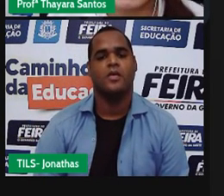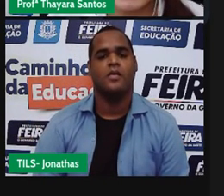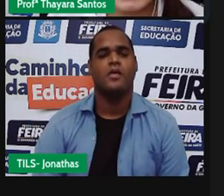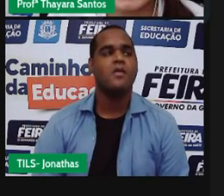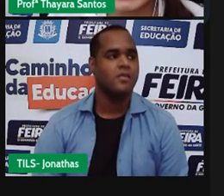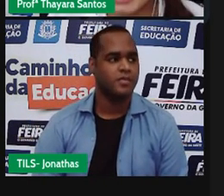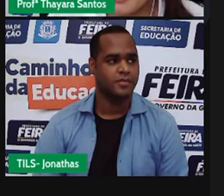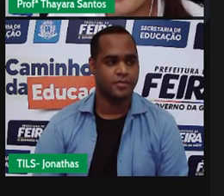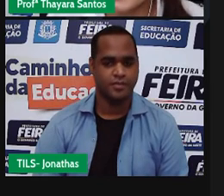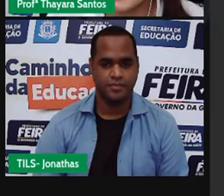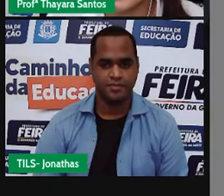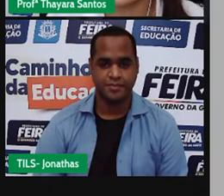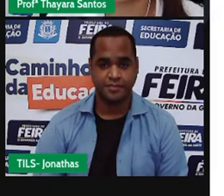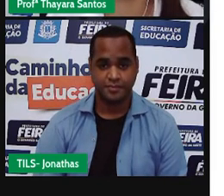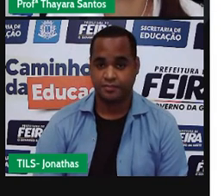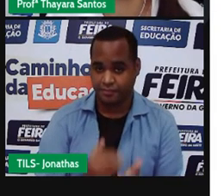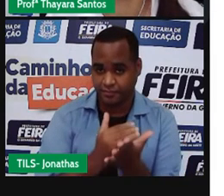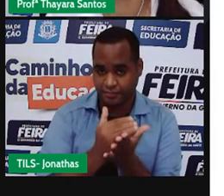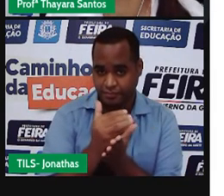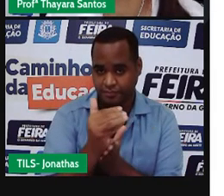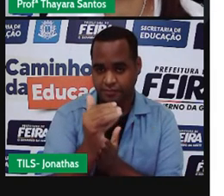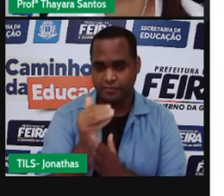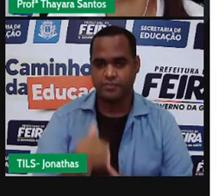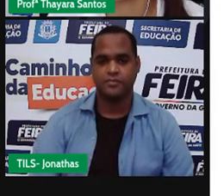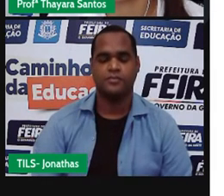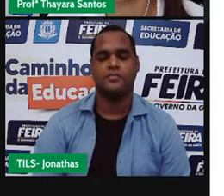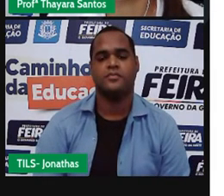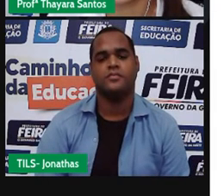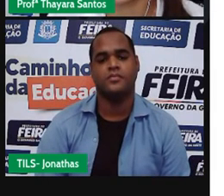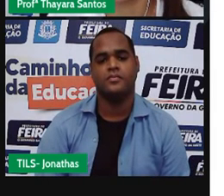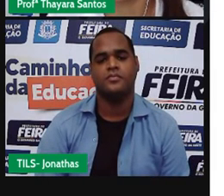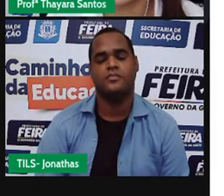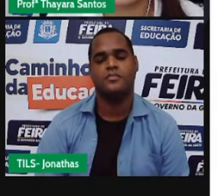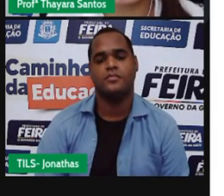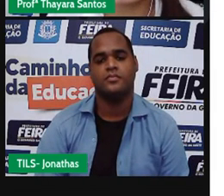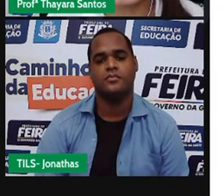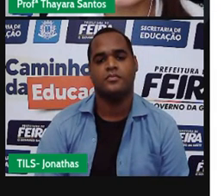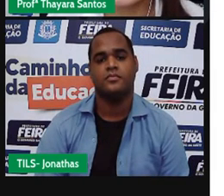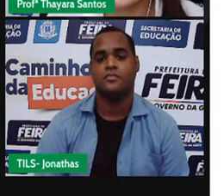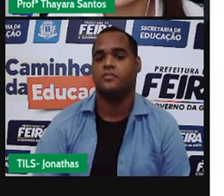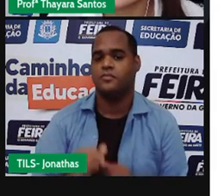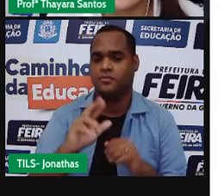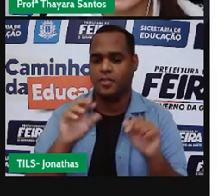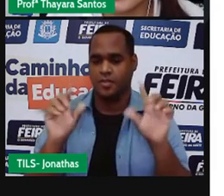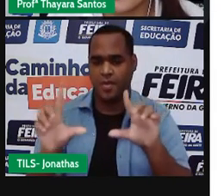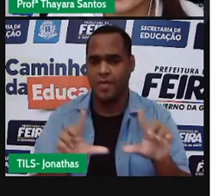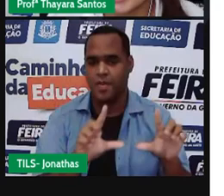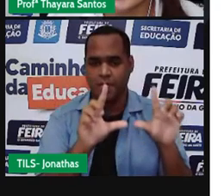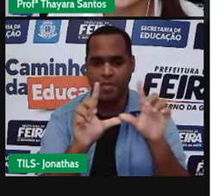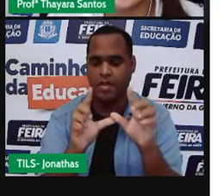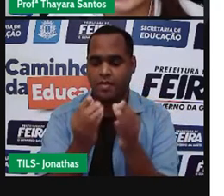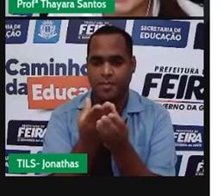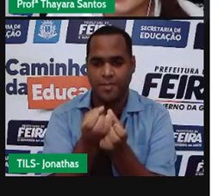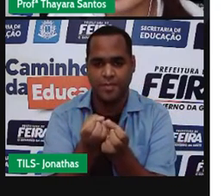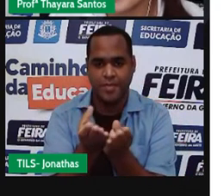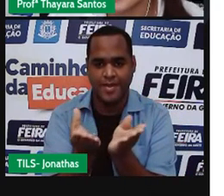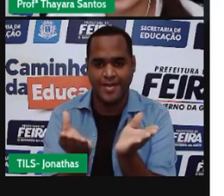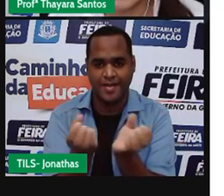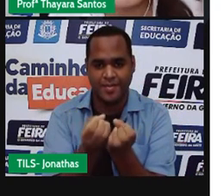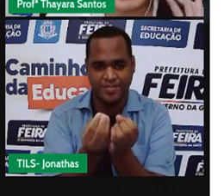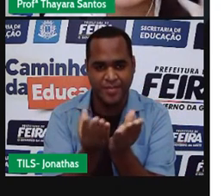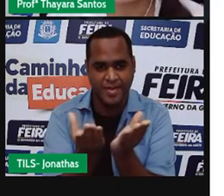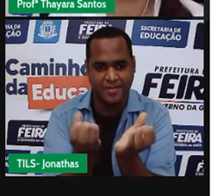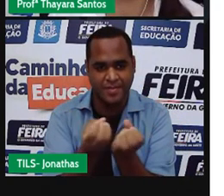a e agora é só clicar em começar quando você clicar em começar eu aparecer essas cartas aqui que não está dançando